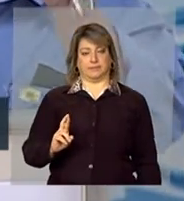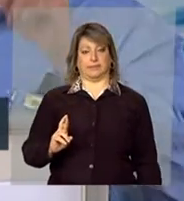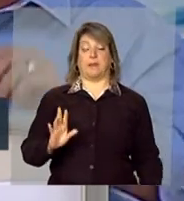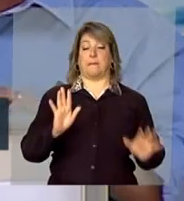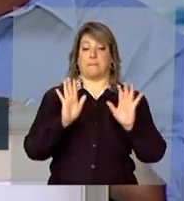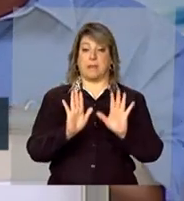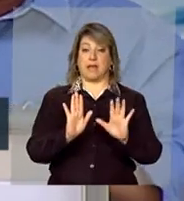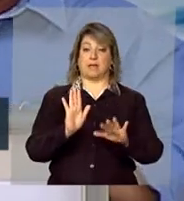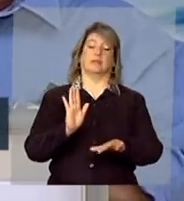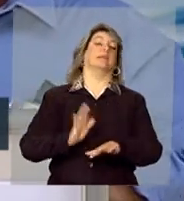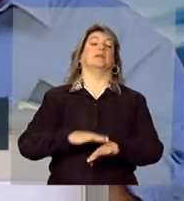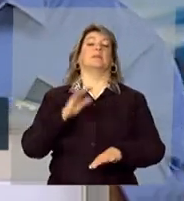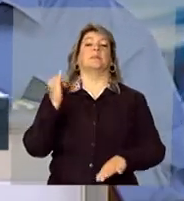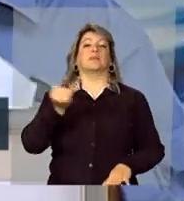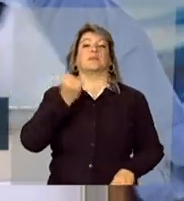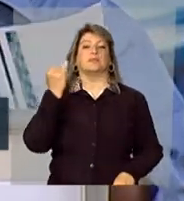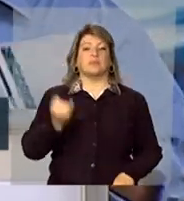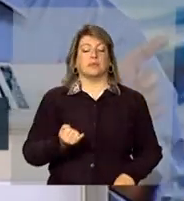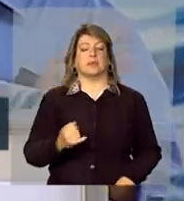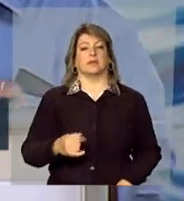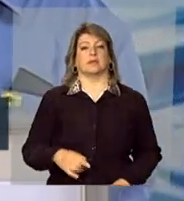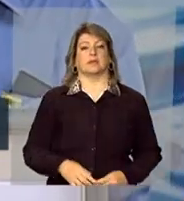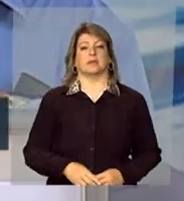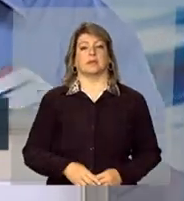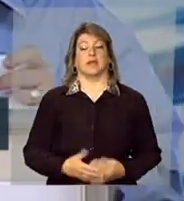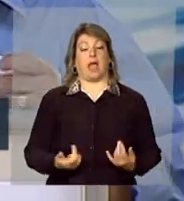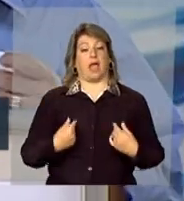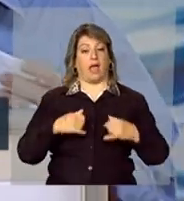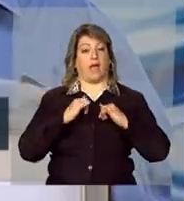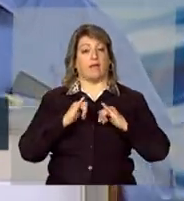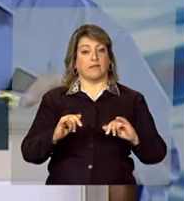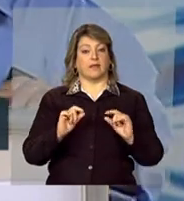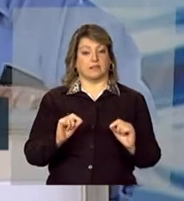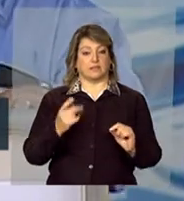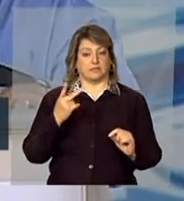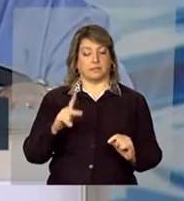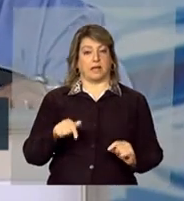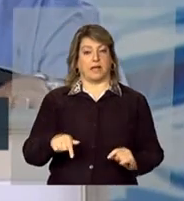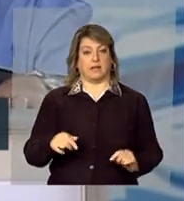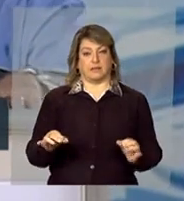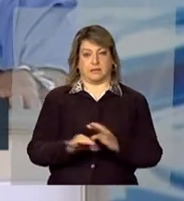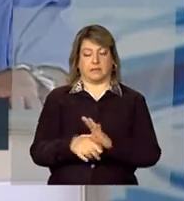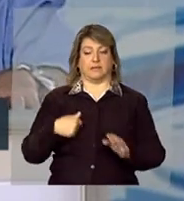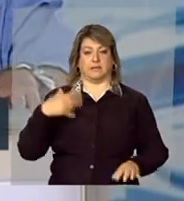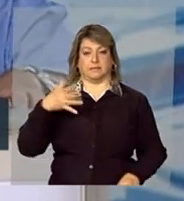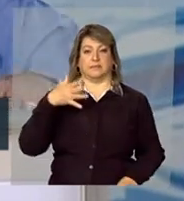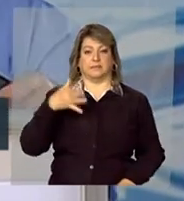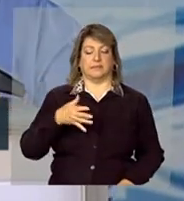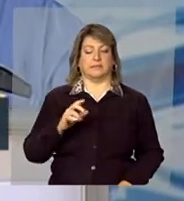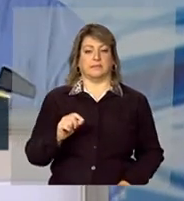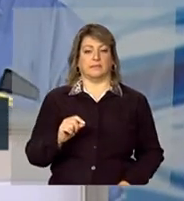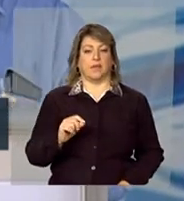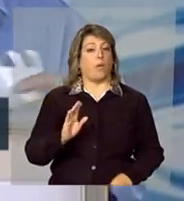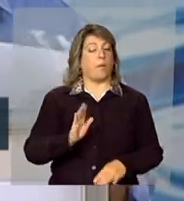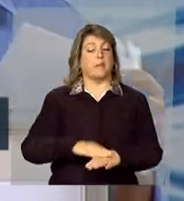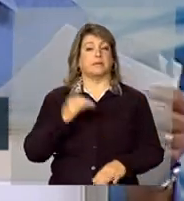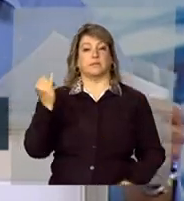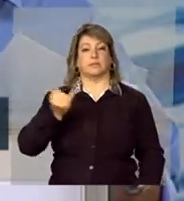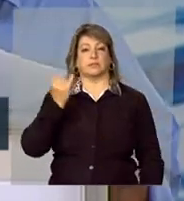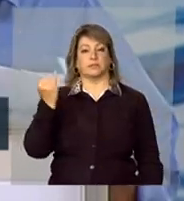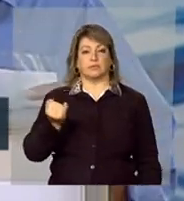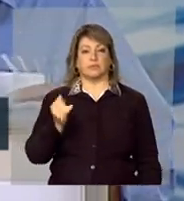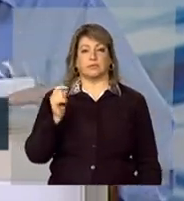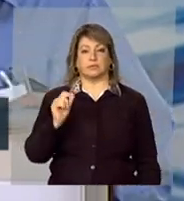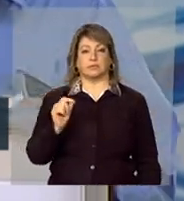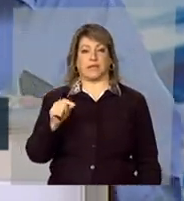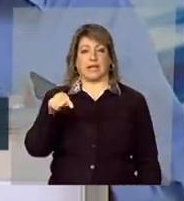mais importante, e aí eu avanço para encerrar as minhas palavras, o mais importante é